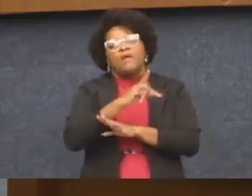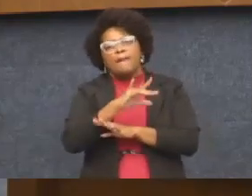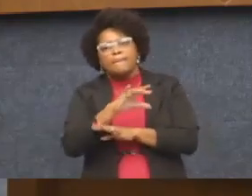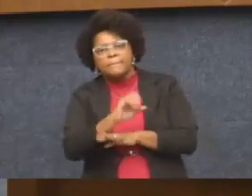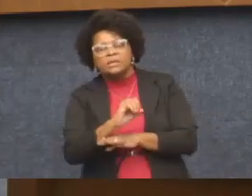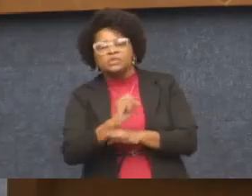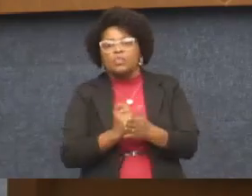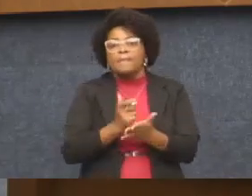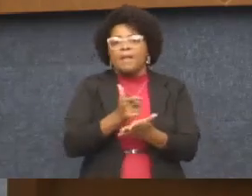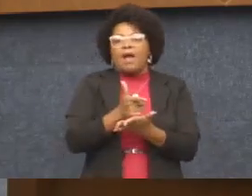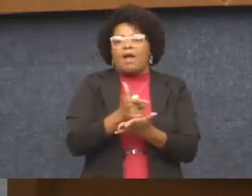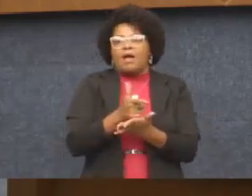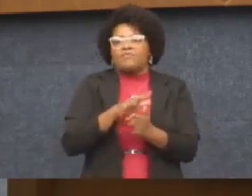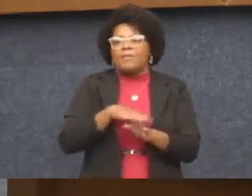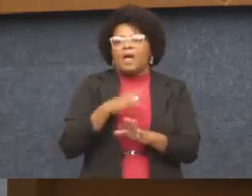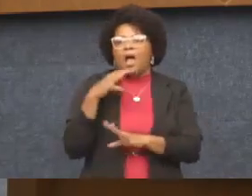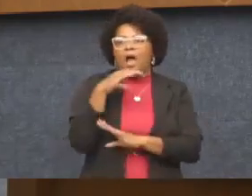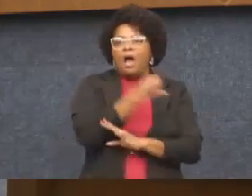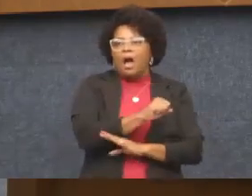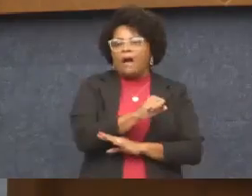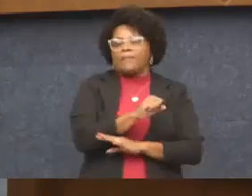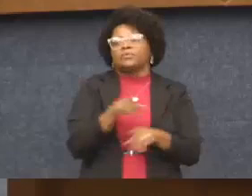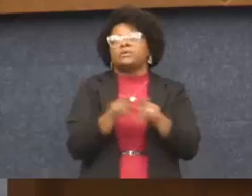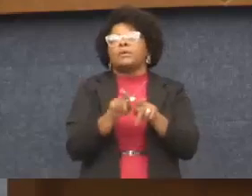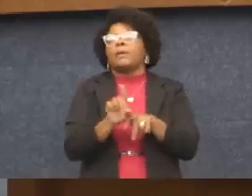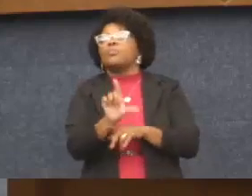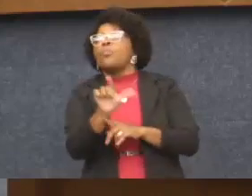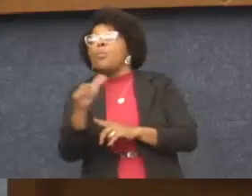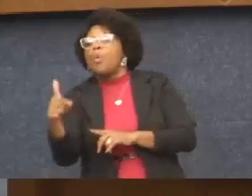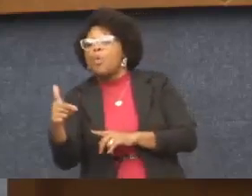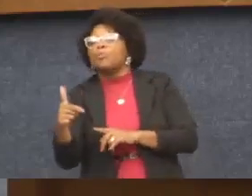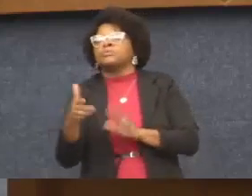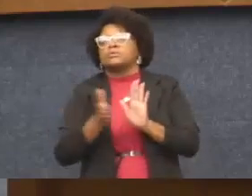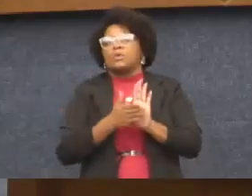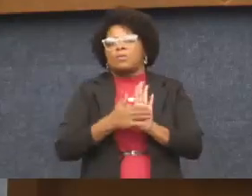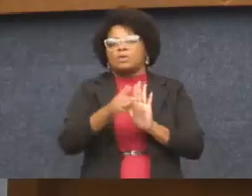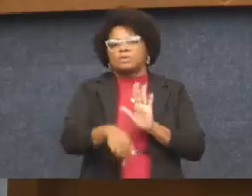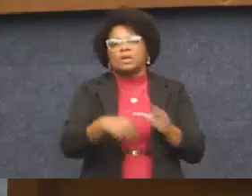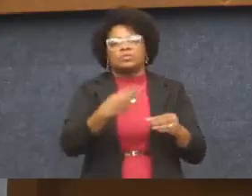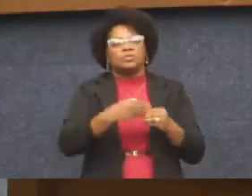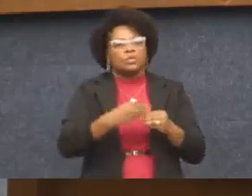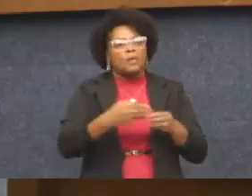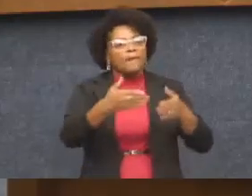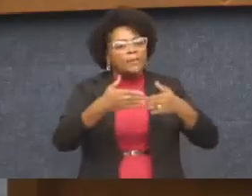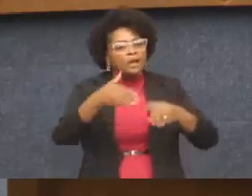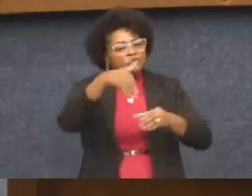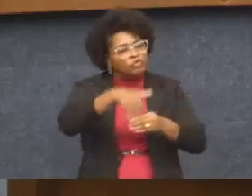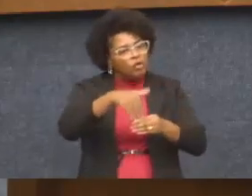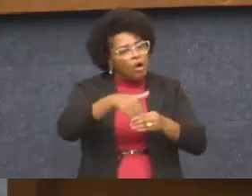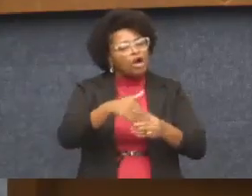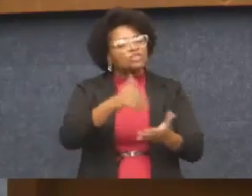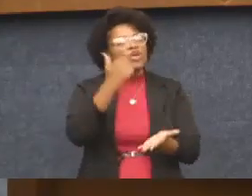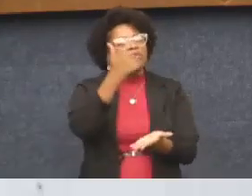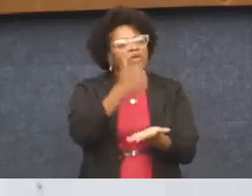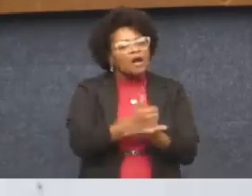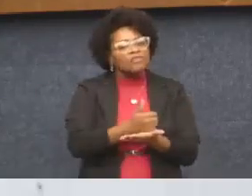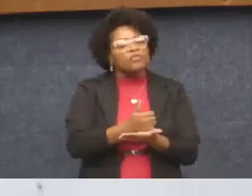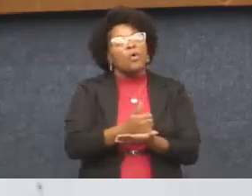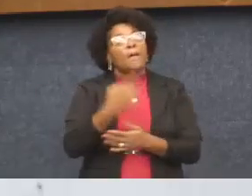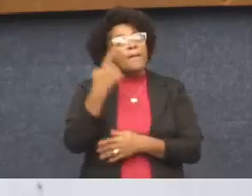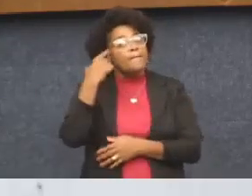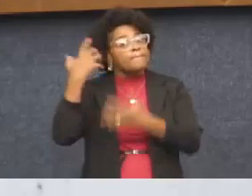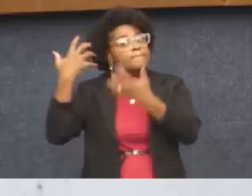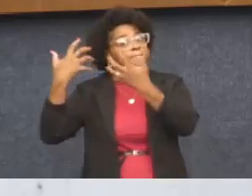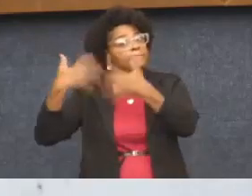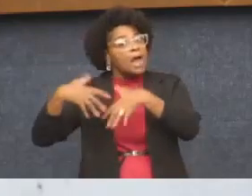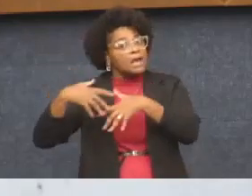piso com mais agilidade, entre outras políticas aqui do município. Então, eu encaminho voto favorável e peço a reflexão na LOA de 2024.